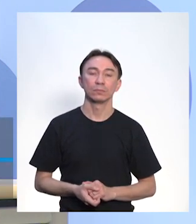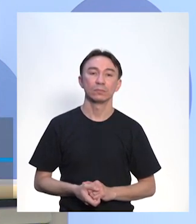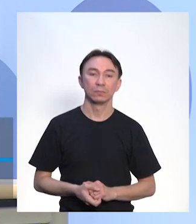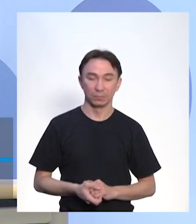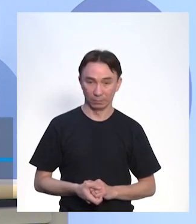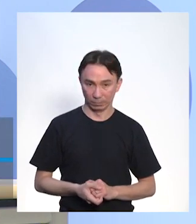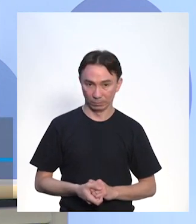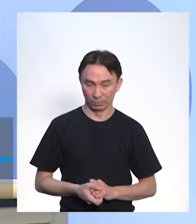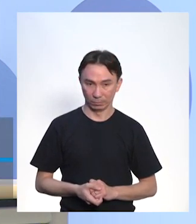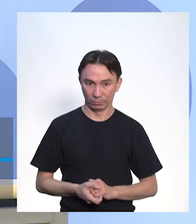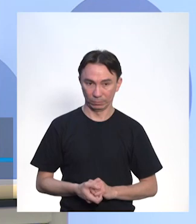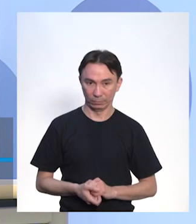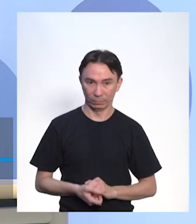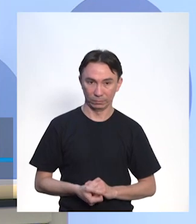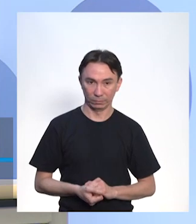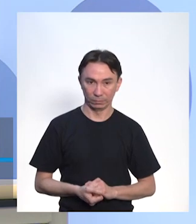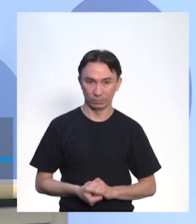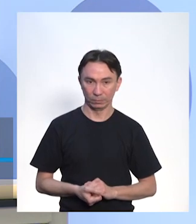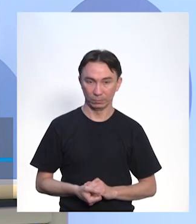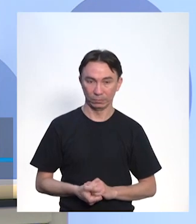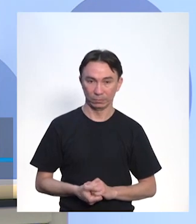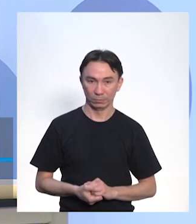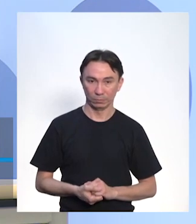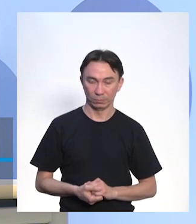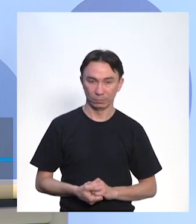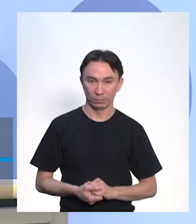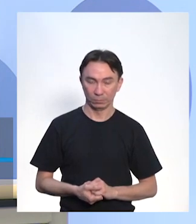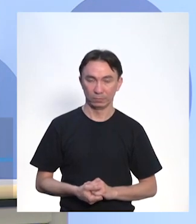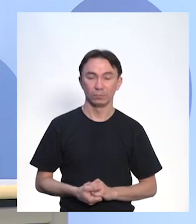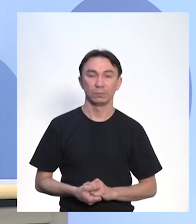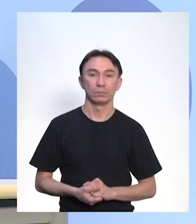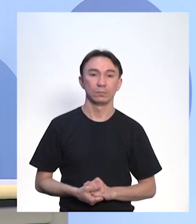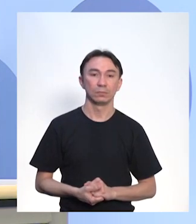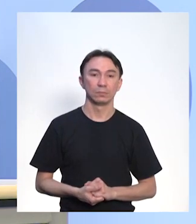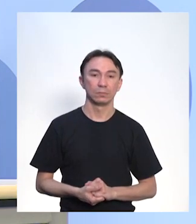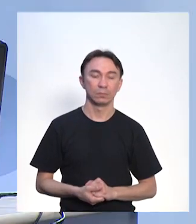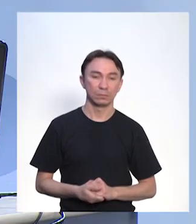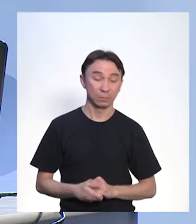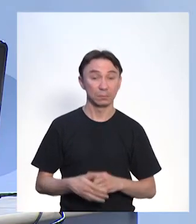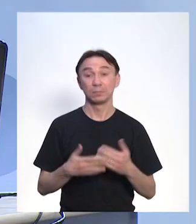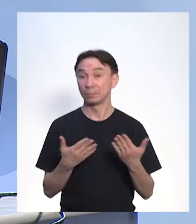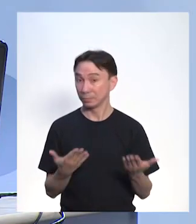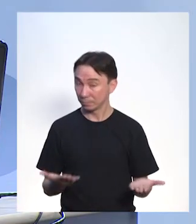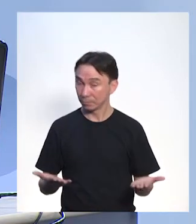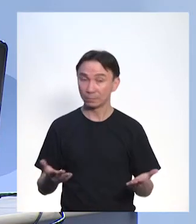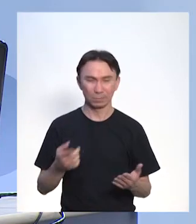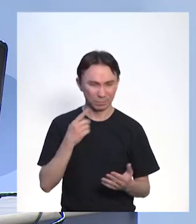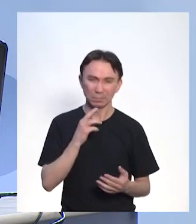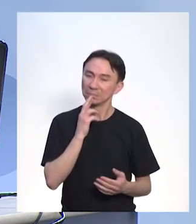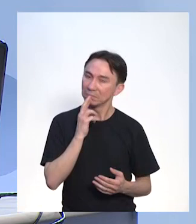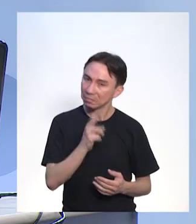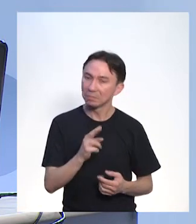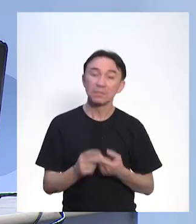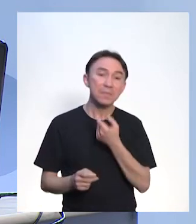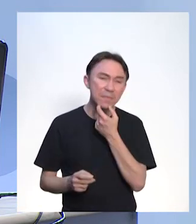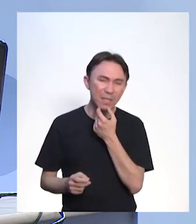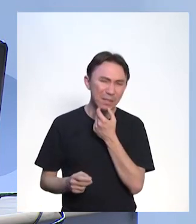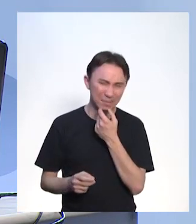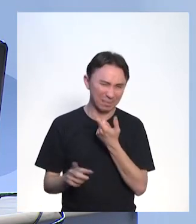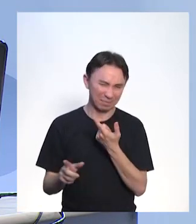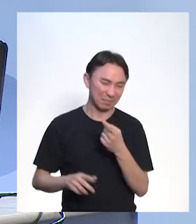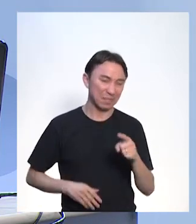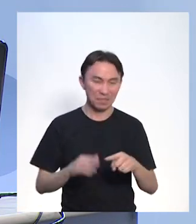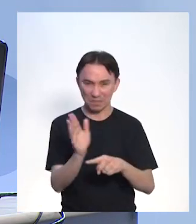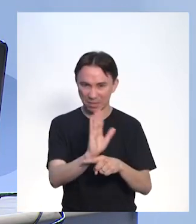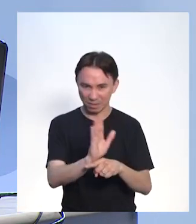terceira, I think it's not biased. Biased, ok. Na verdade, se a gente assistir ao vídeo, né? É porque eu sei que